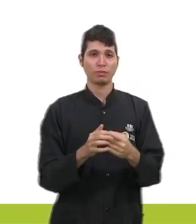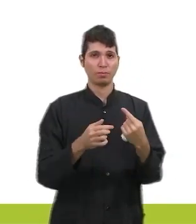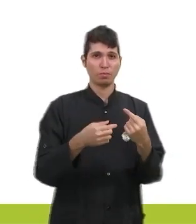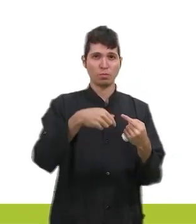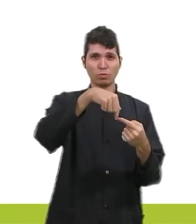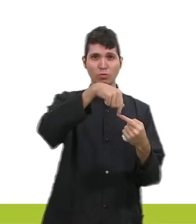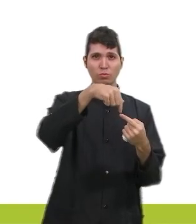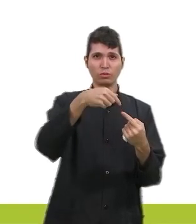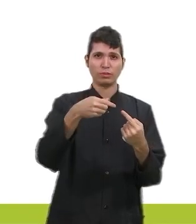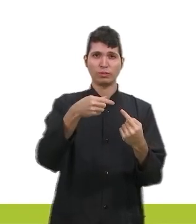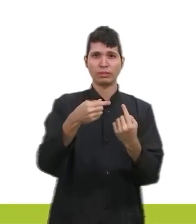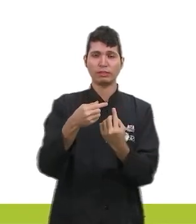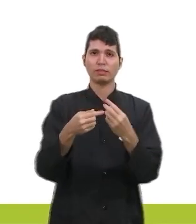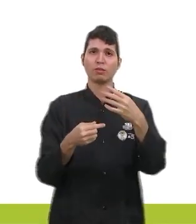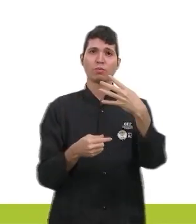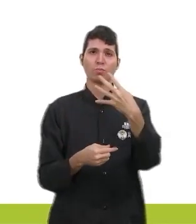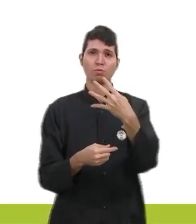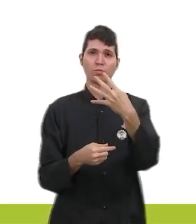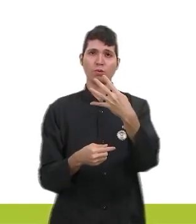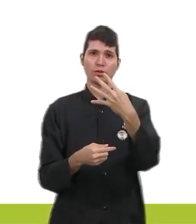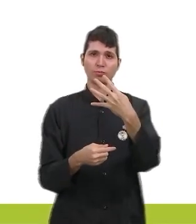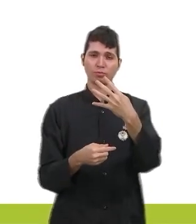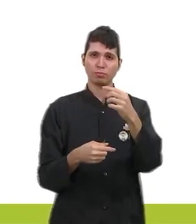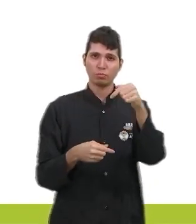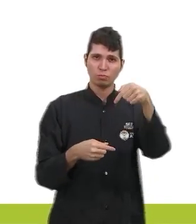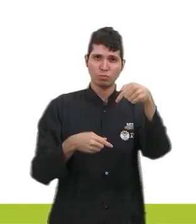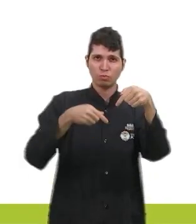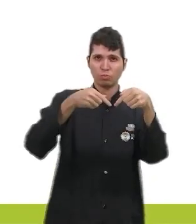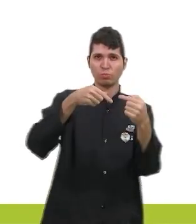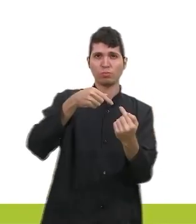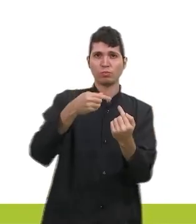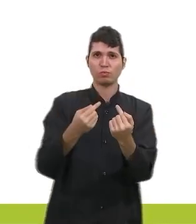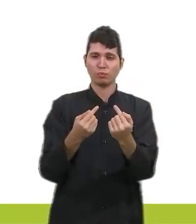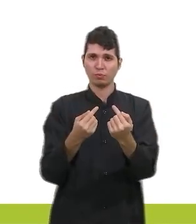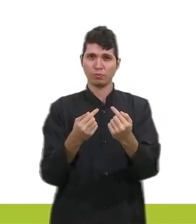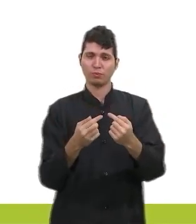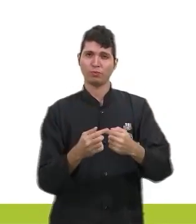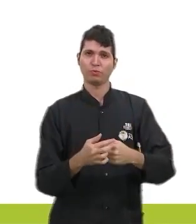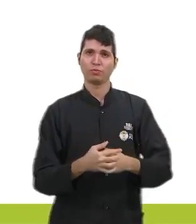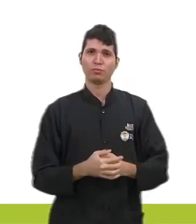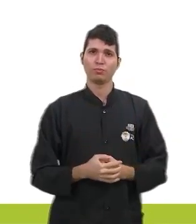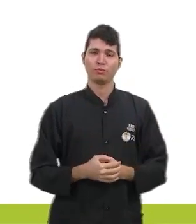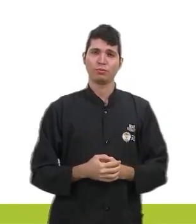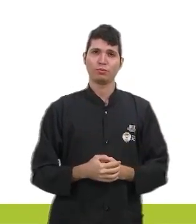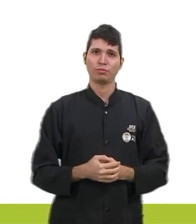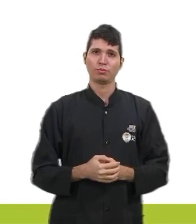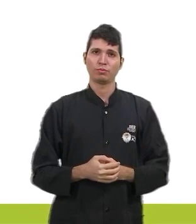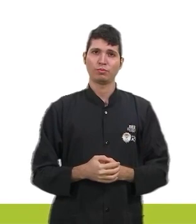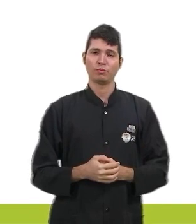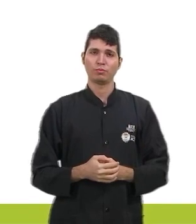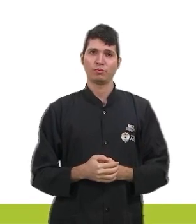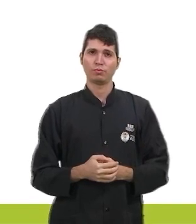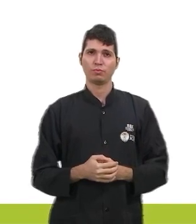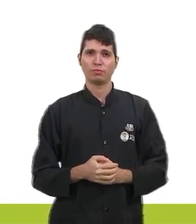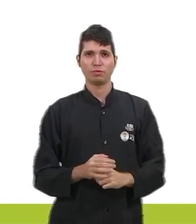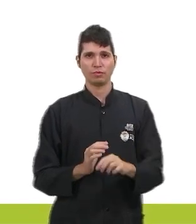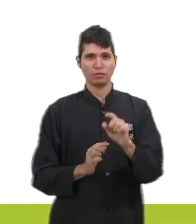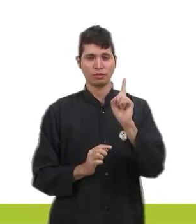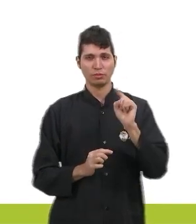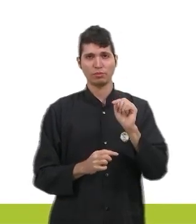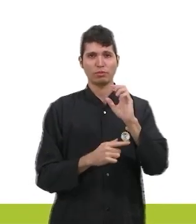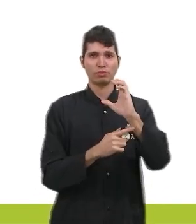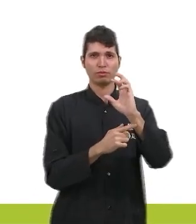4 extremidades. Então, passou de duas extremidades, vou chamar ali de cadeia ramificada.